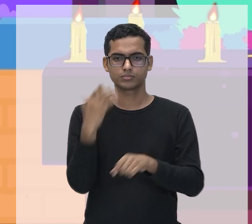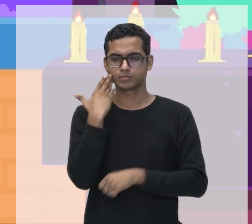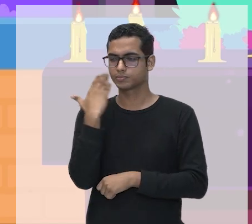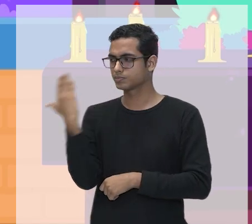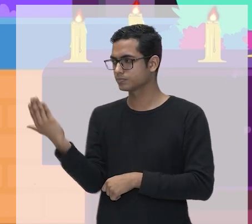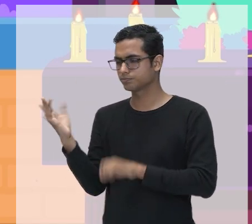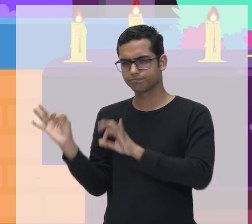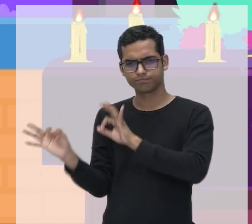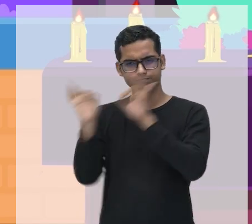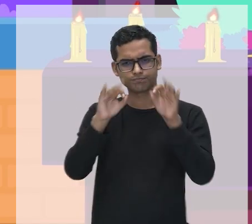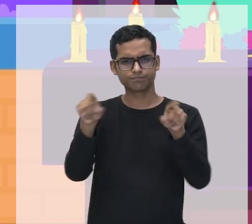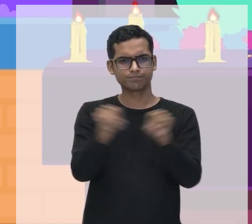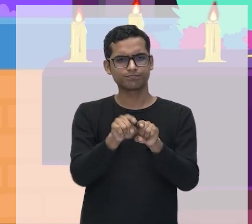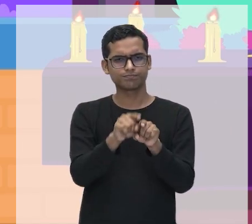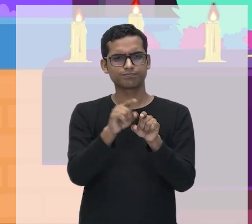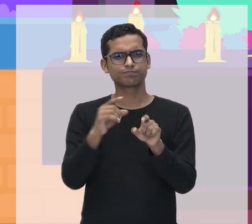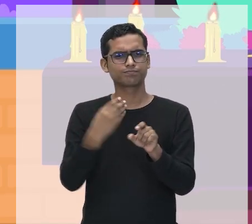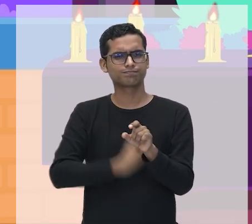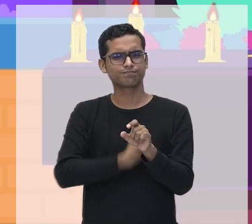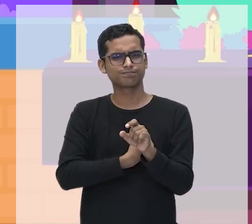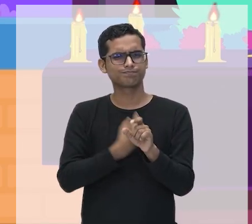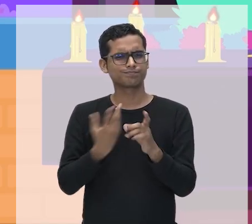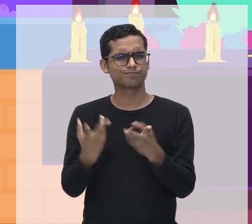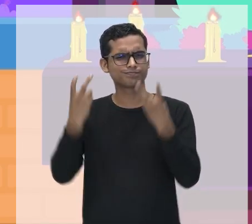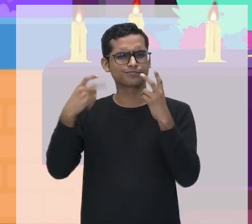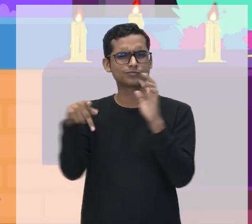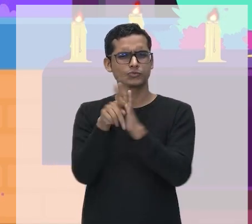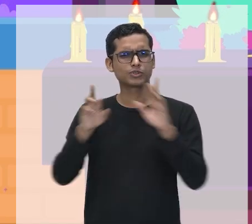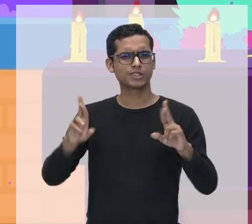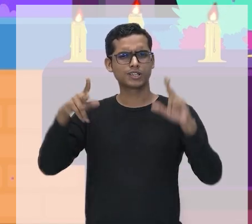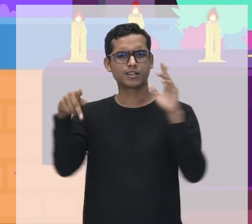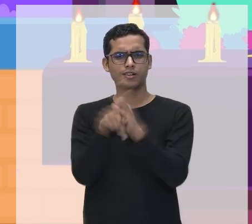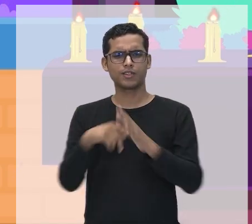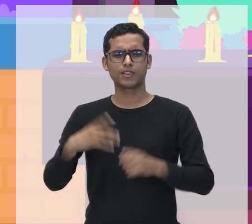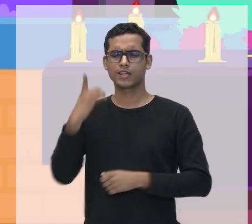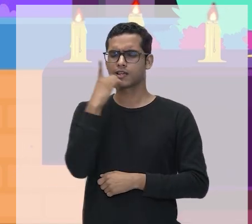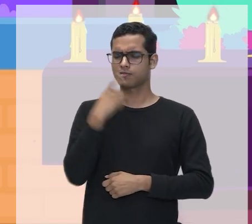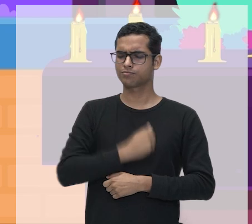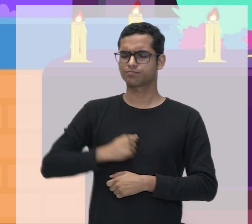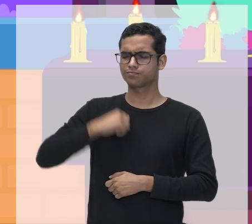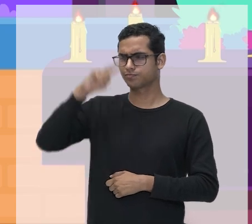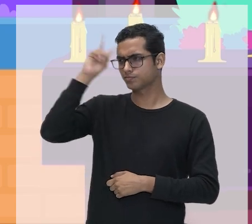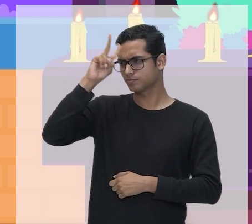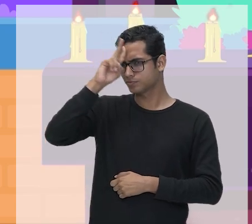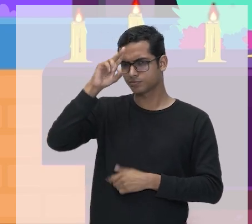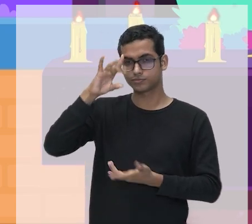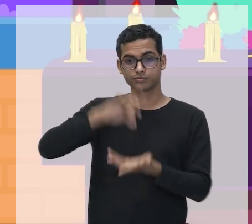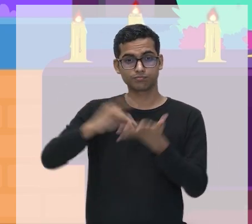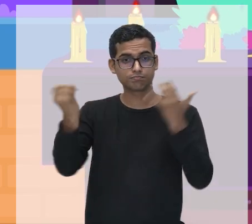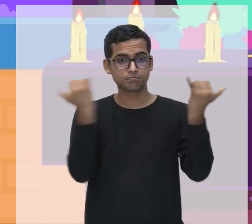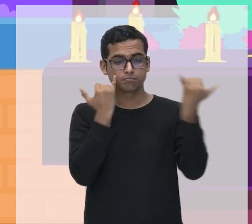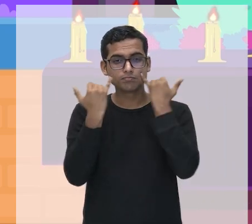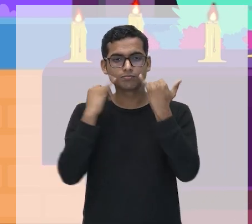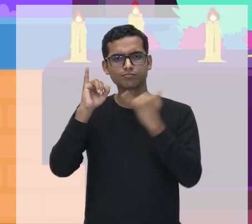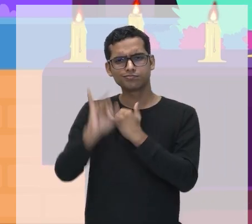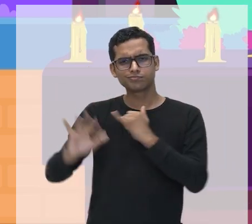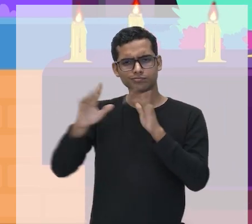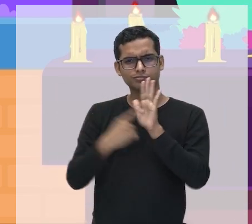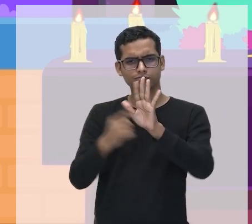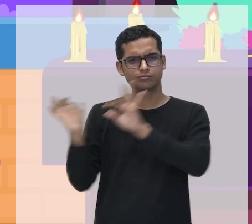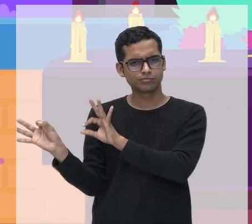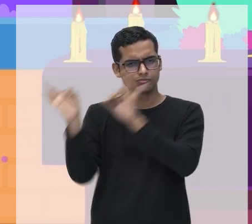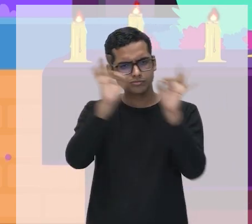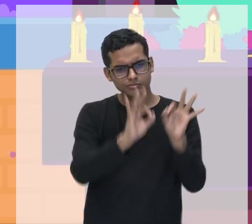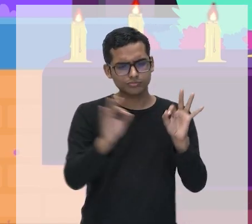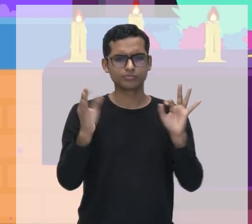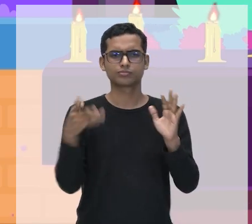Vejam como é vivido de forma diferente este dia de lembranças e saudades. As informações e as imagens que vimos ao longo